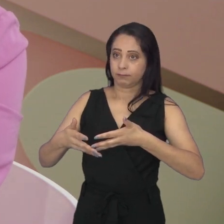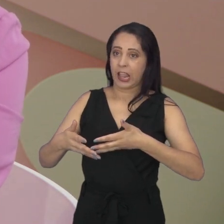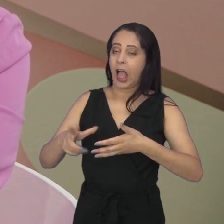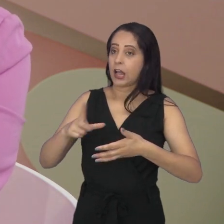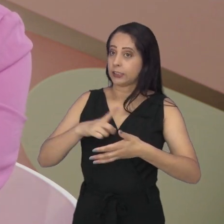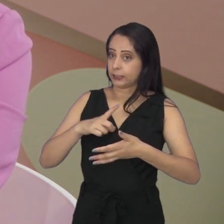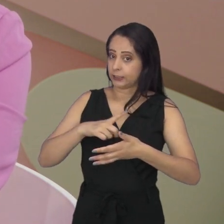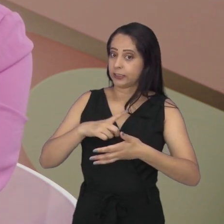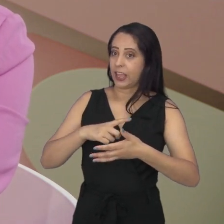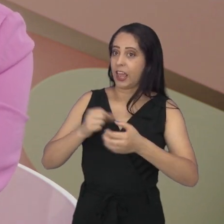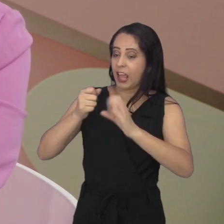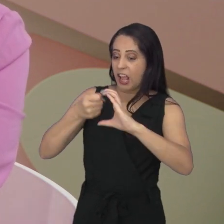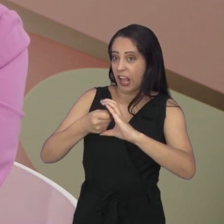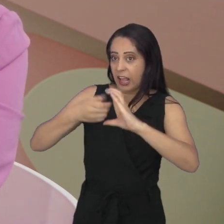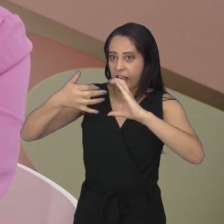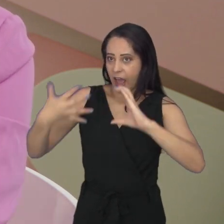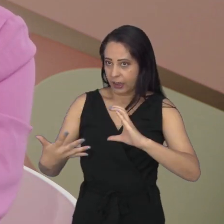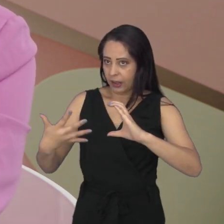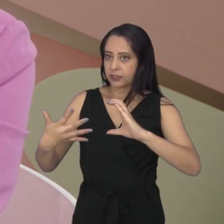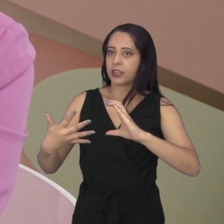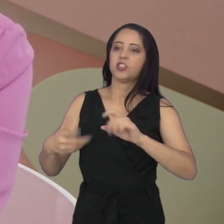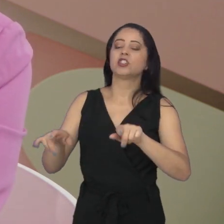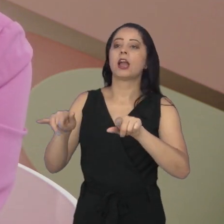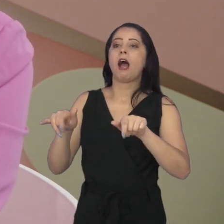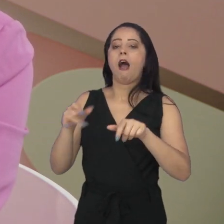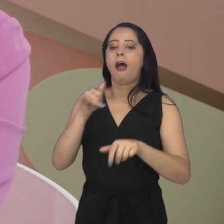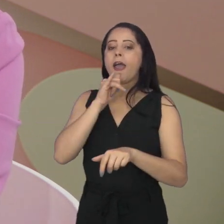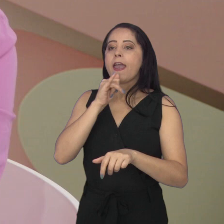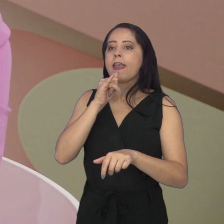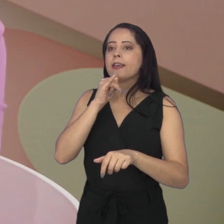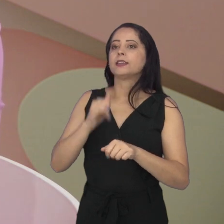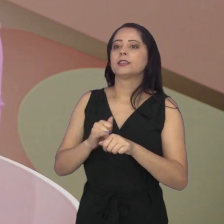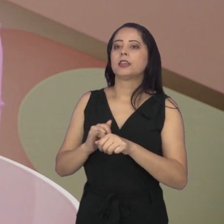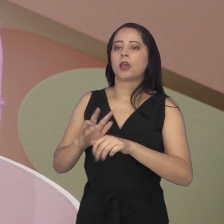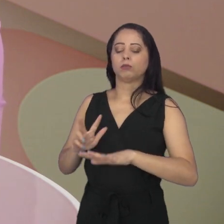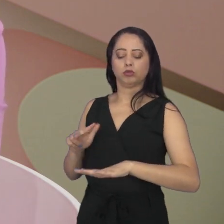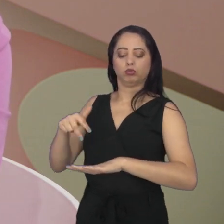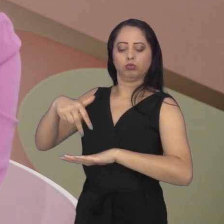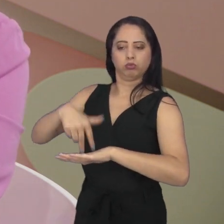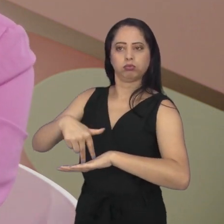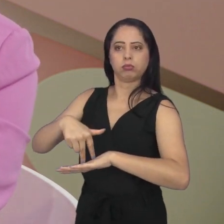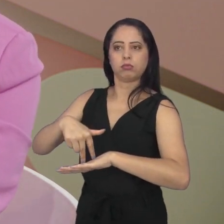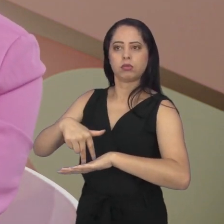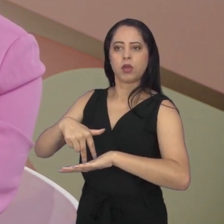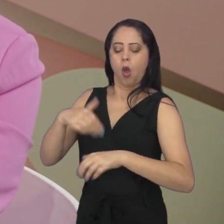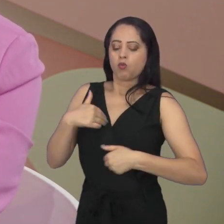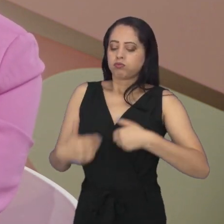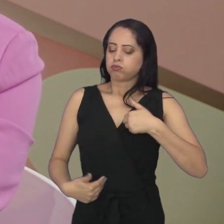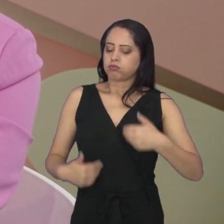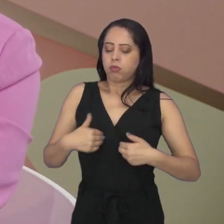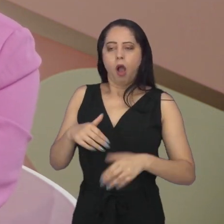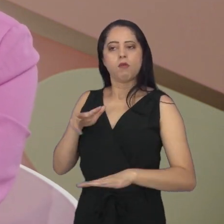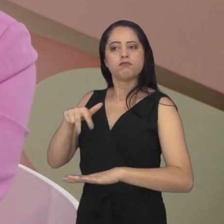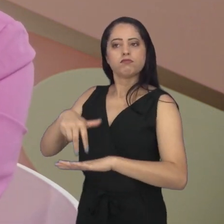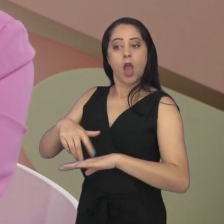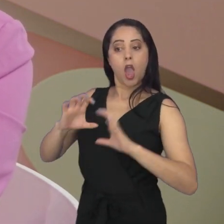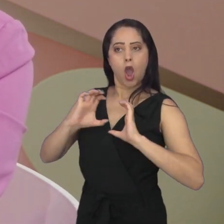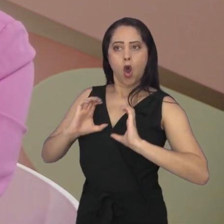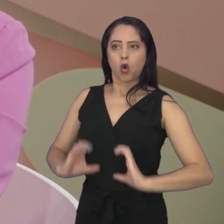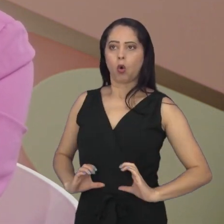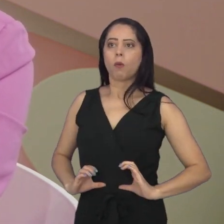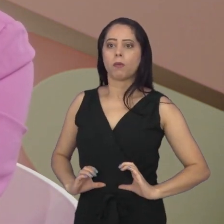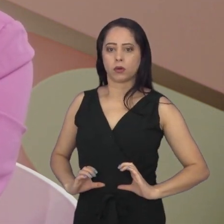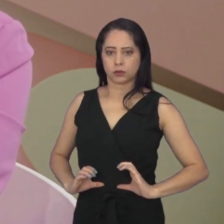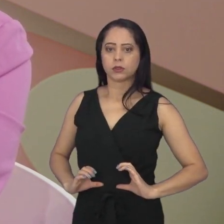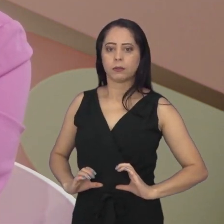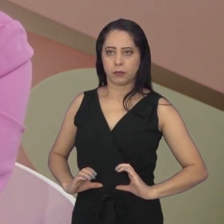algumas outras características, como entonação, ritmo vocal, modulação vocal. A entonação vocal,